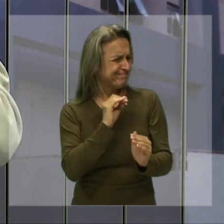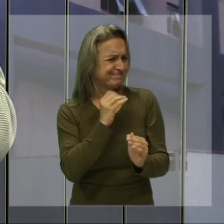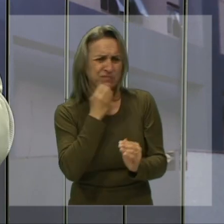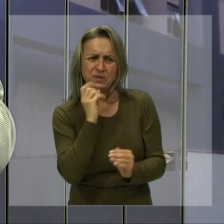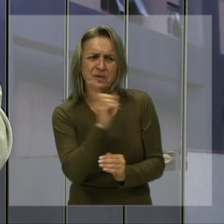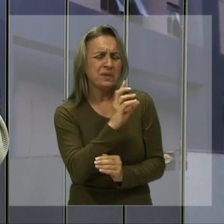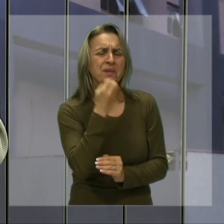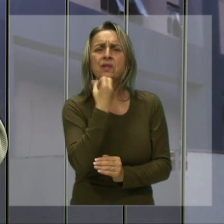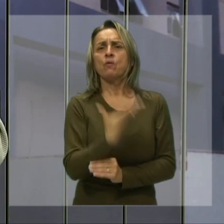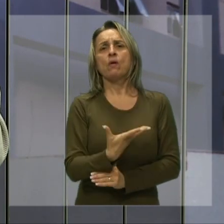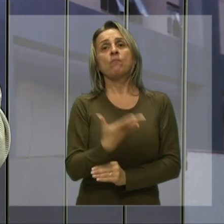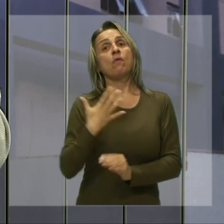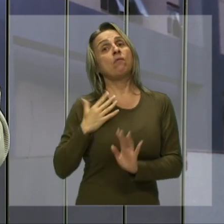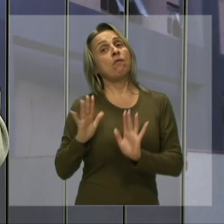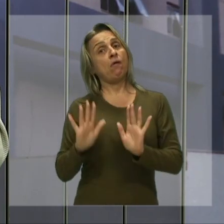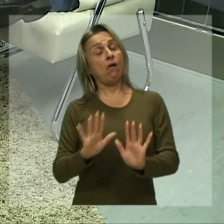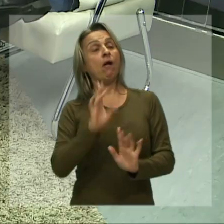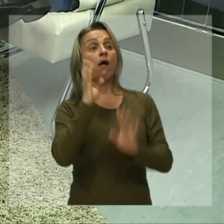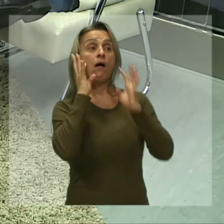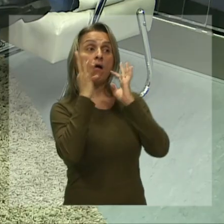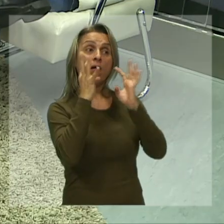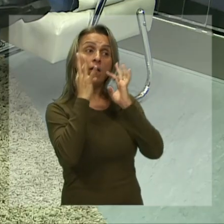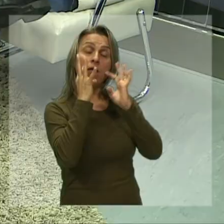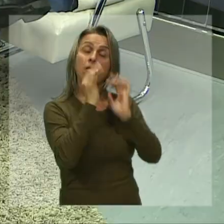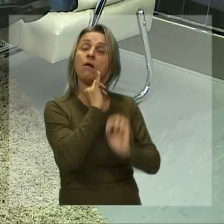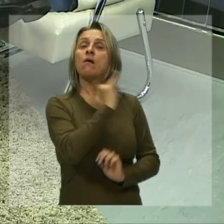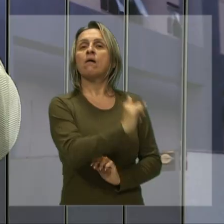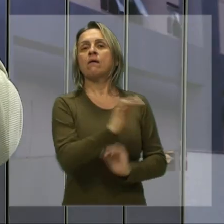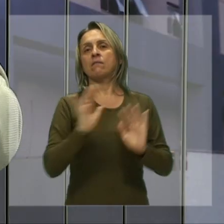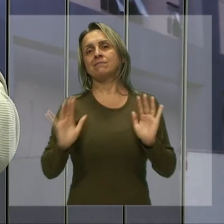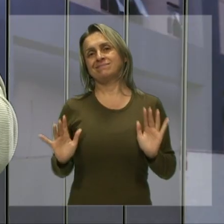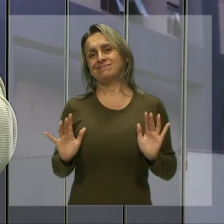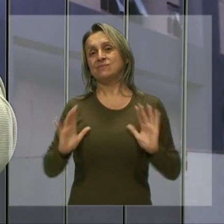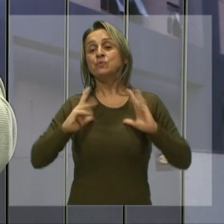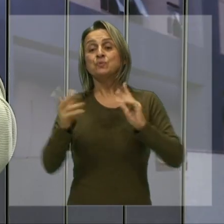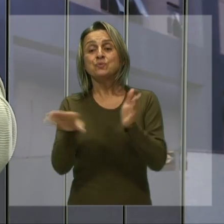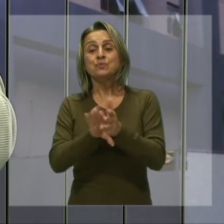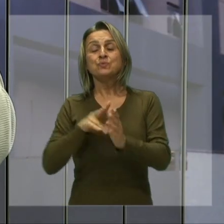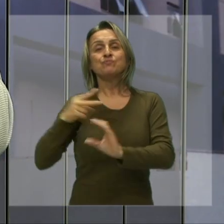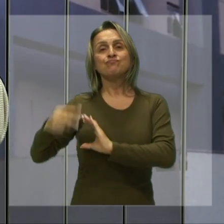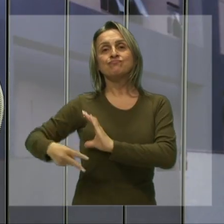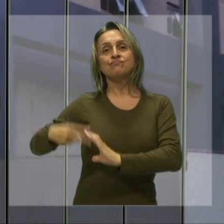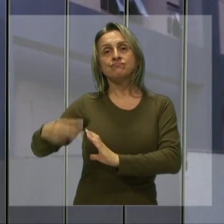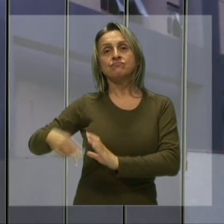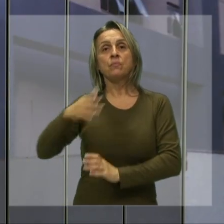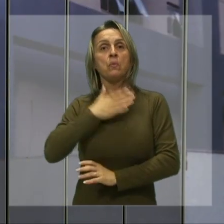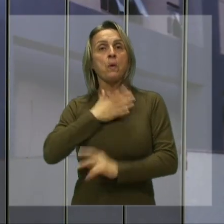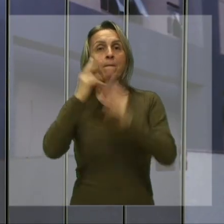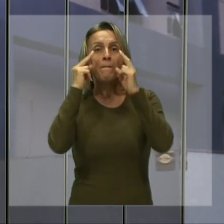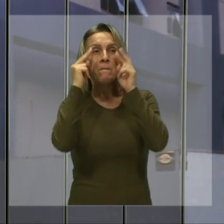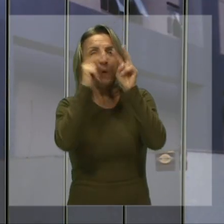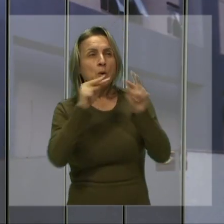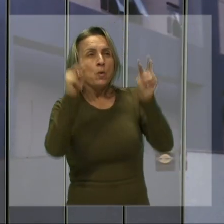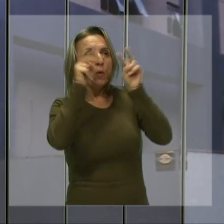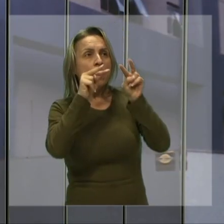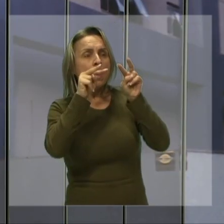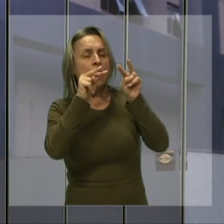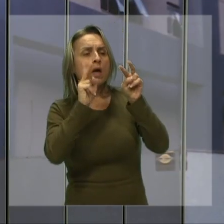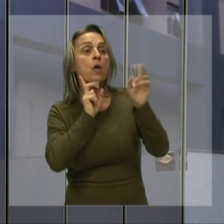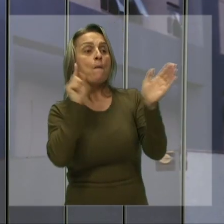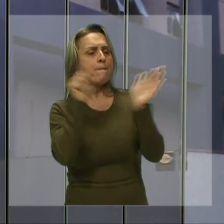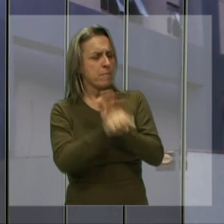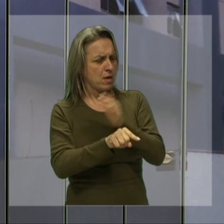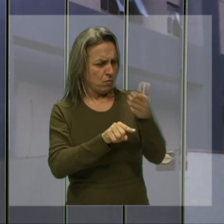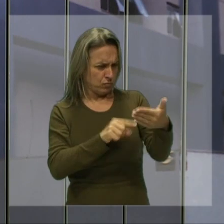continua a insistir, eu denuncio, porque essa é a minha função. Tudo que chega na Câmara de Vereadores, o meu olhar é, isso aqui é bom para o